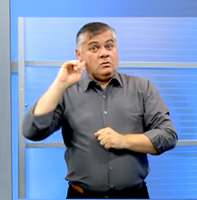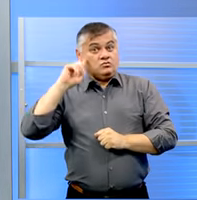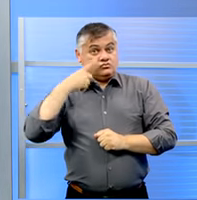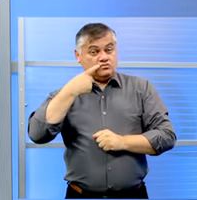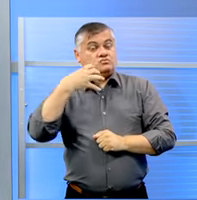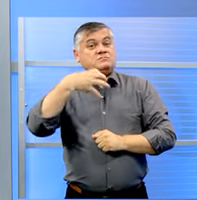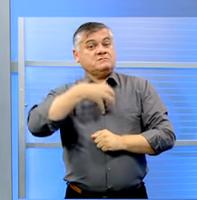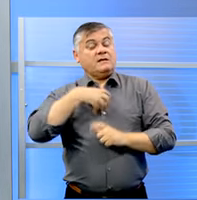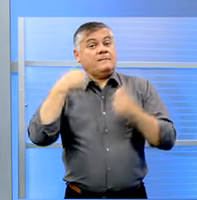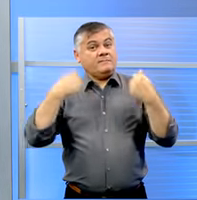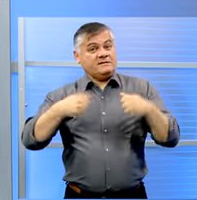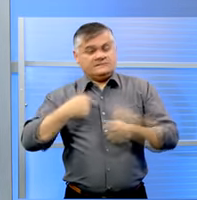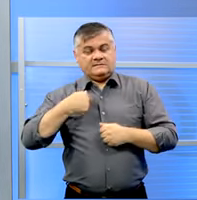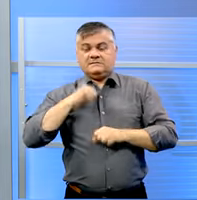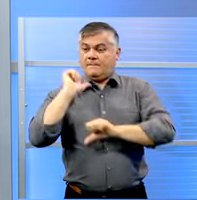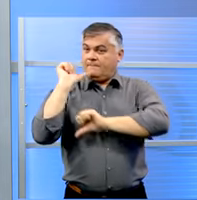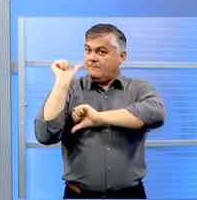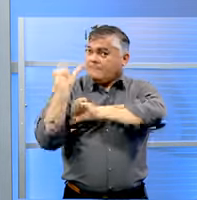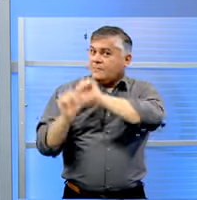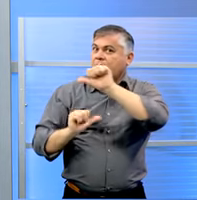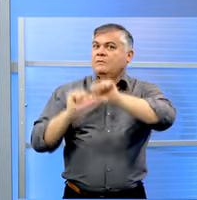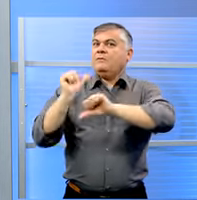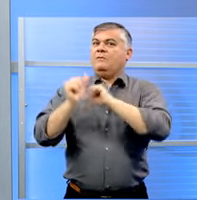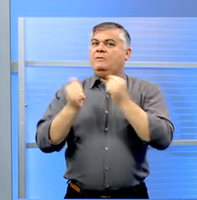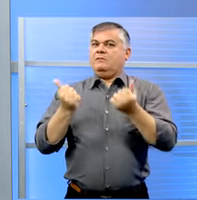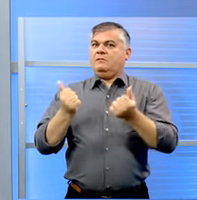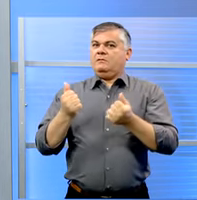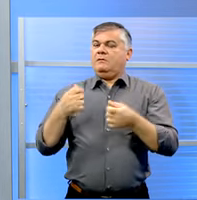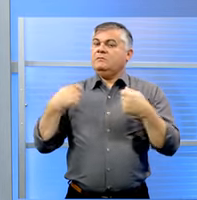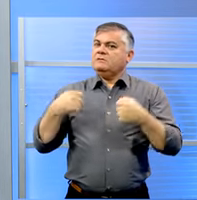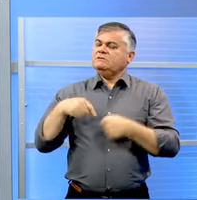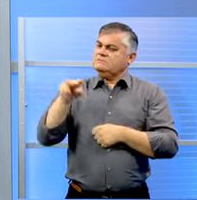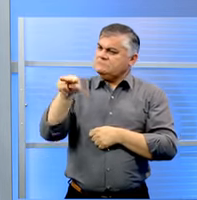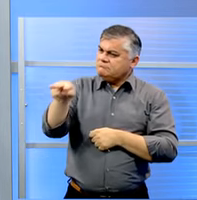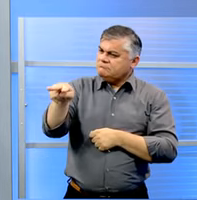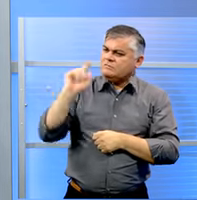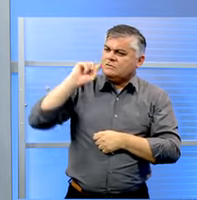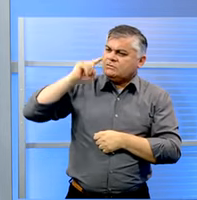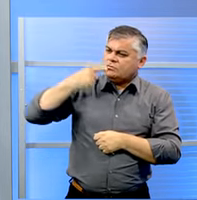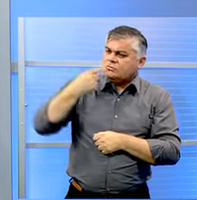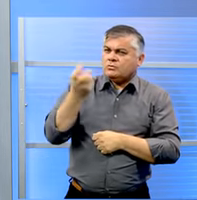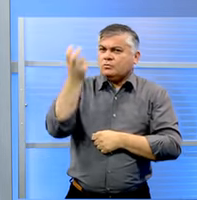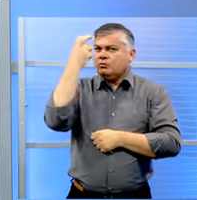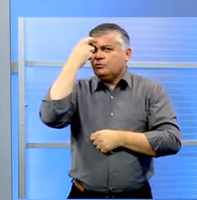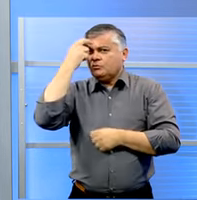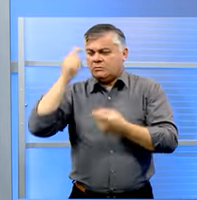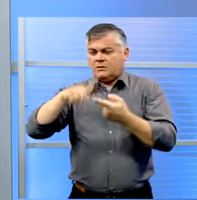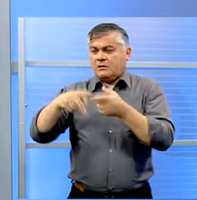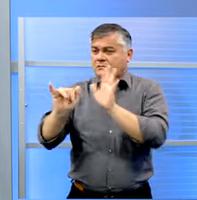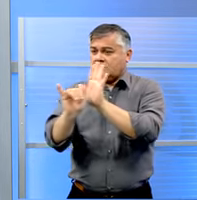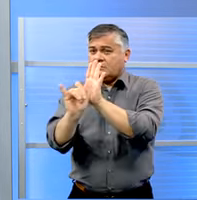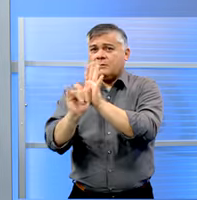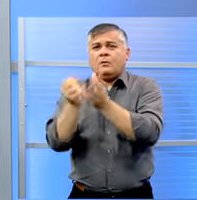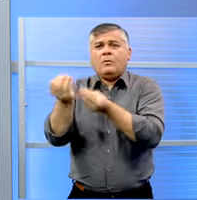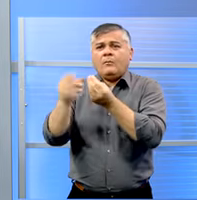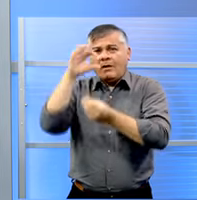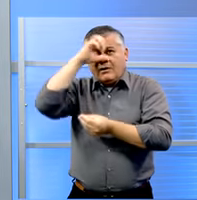um novo olhar para o sujeito surdo, que observe a sua cultura, a sua identidade, o seu modo